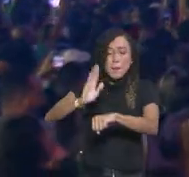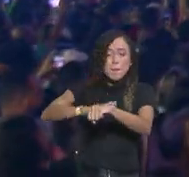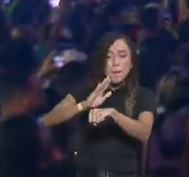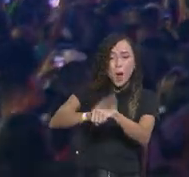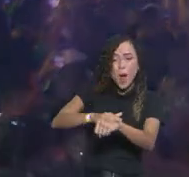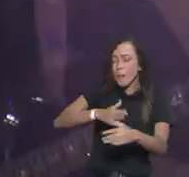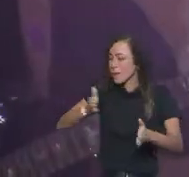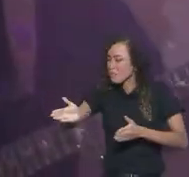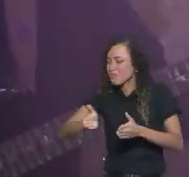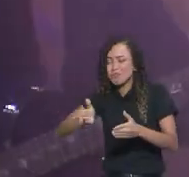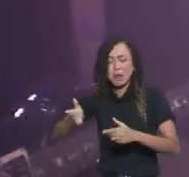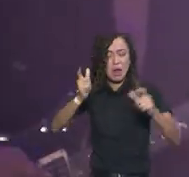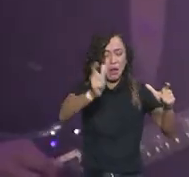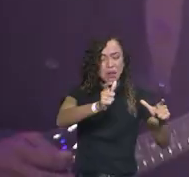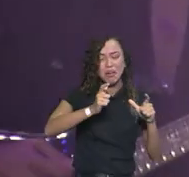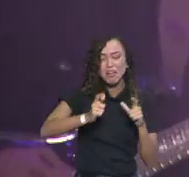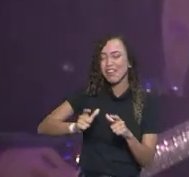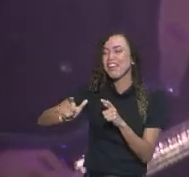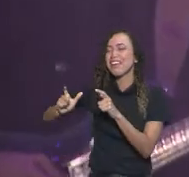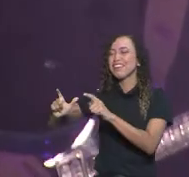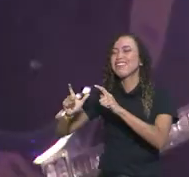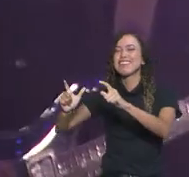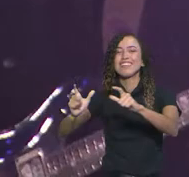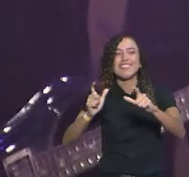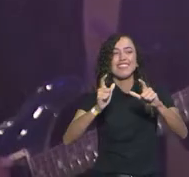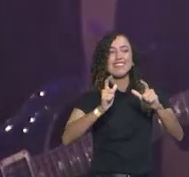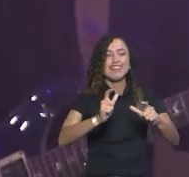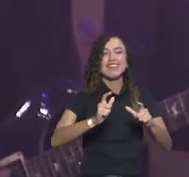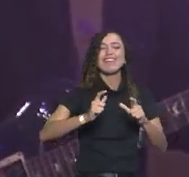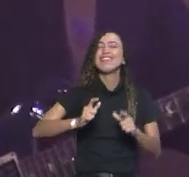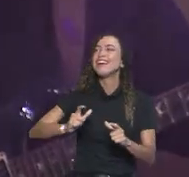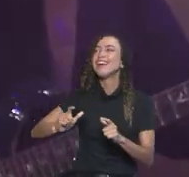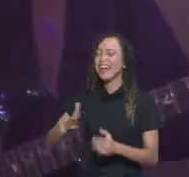usado qualquer hora